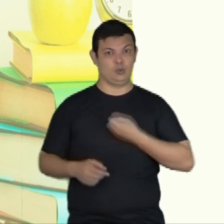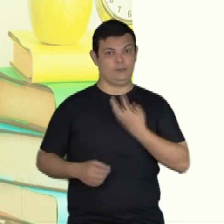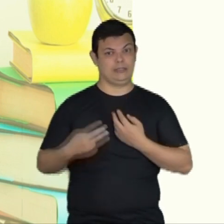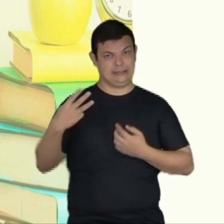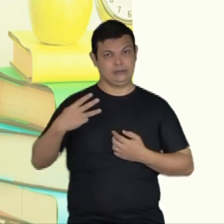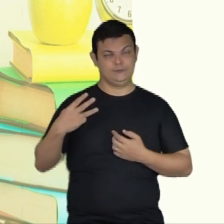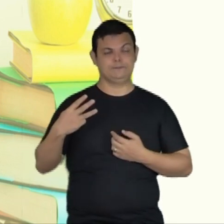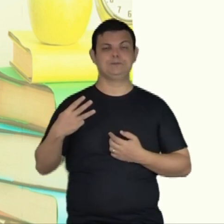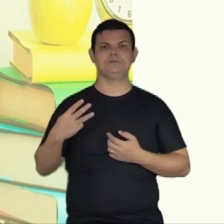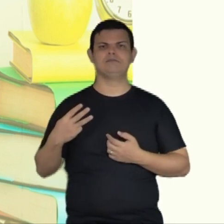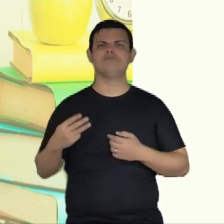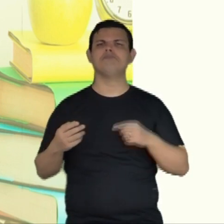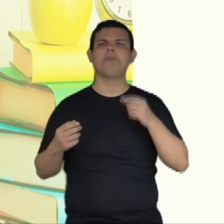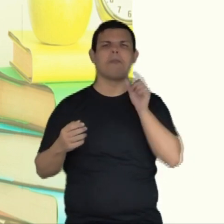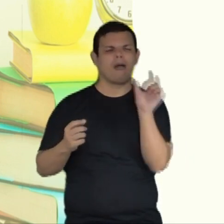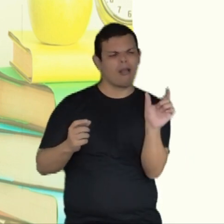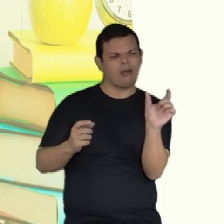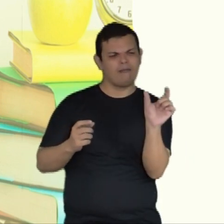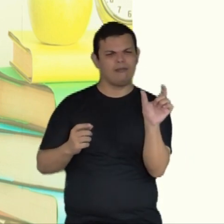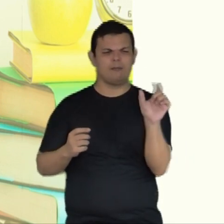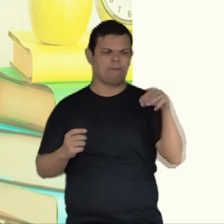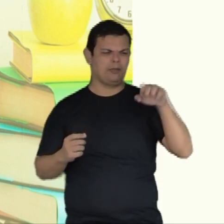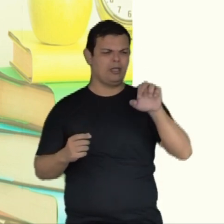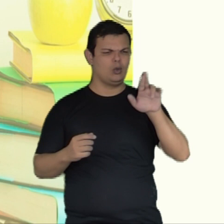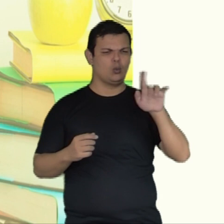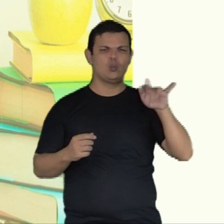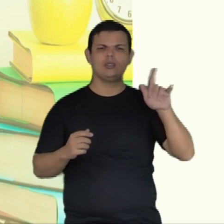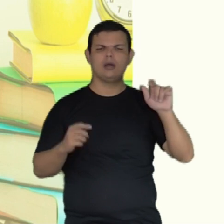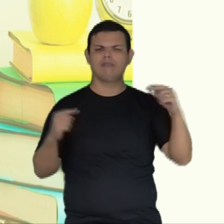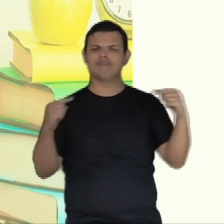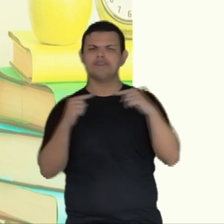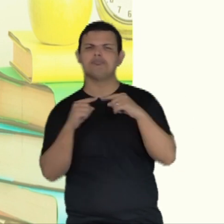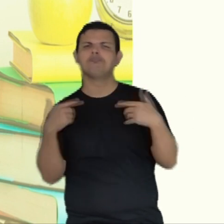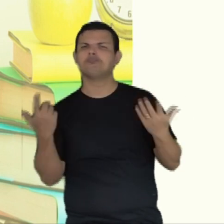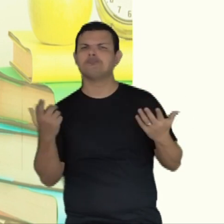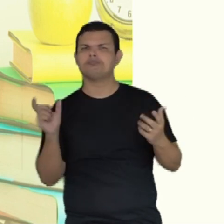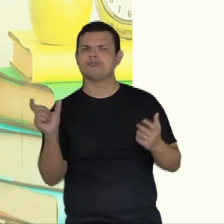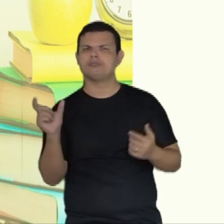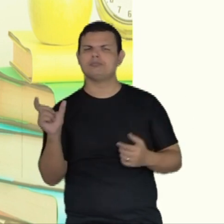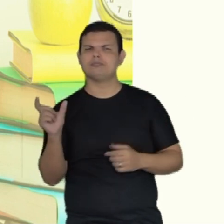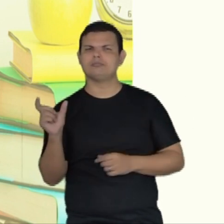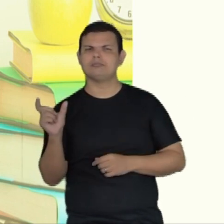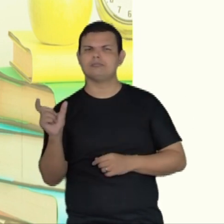palavra mergulha rimou com tempo.